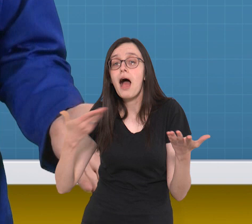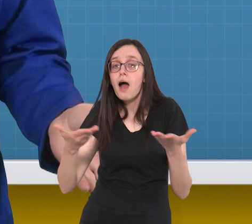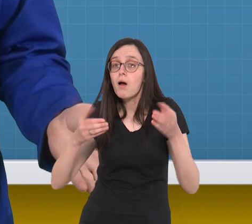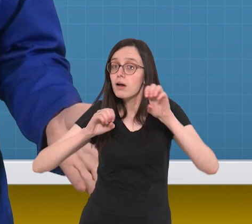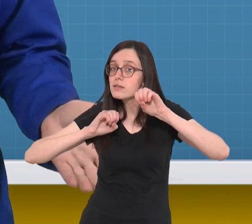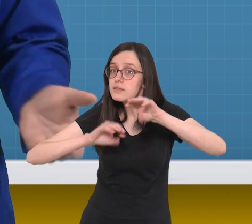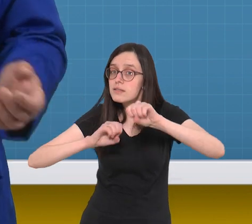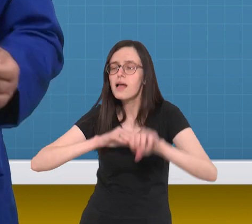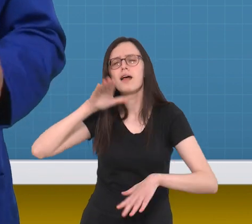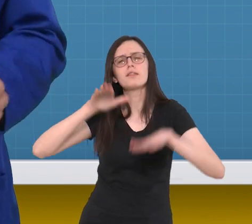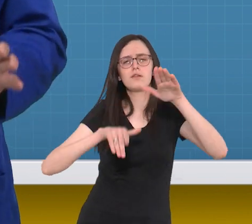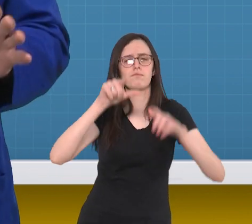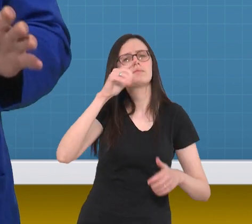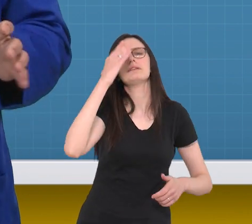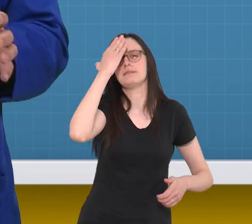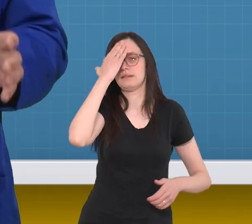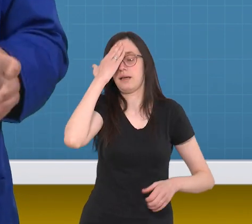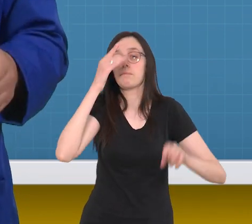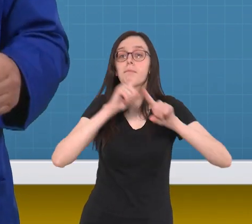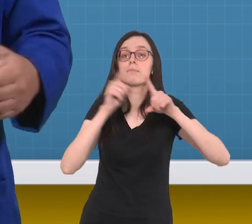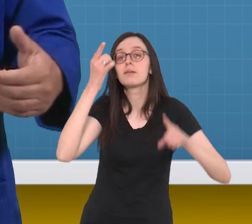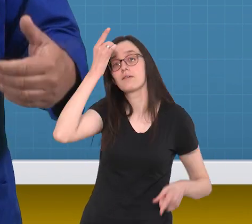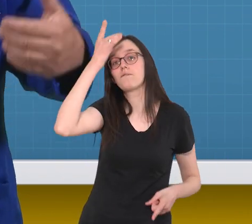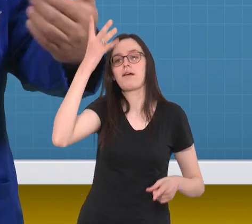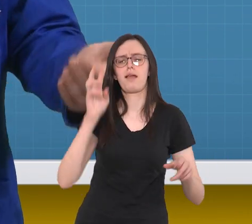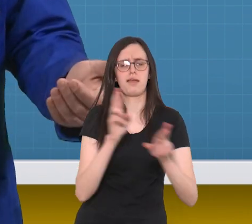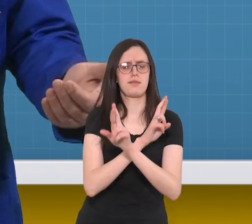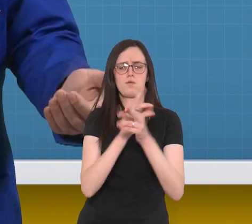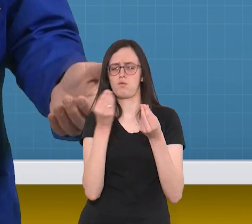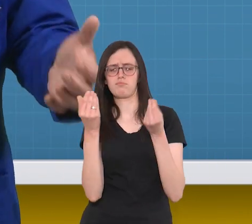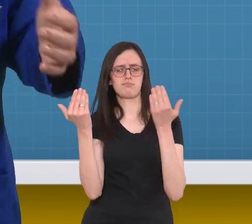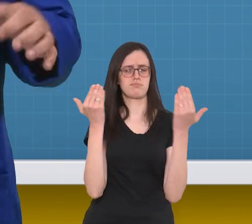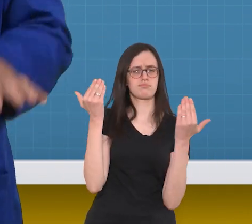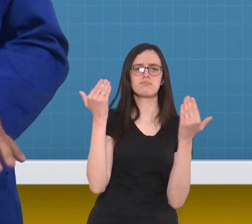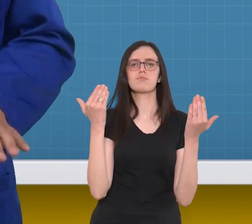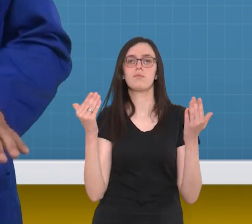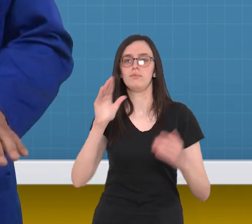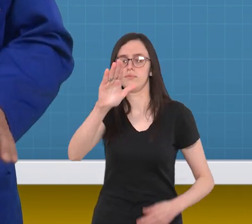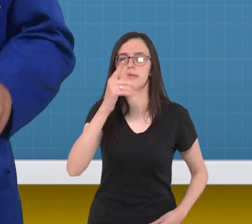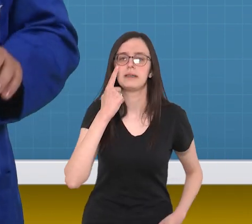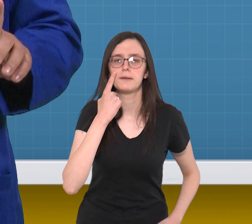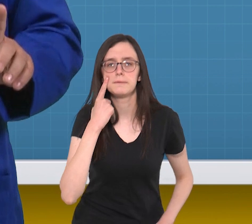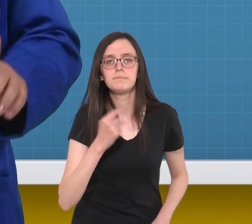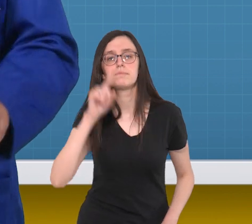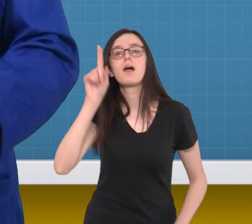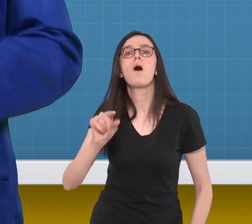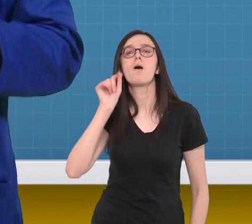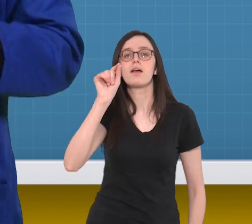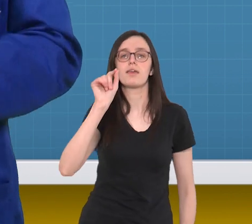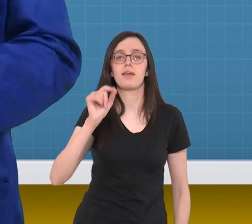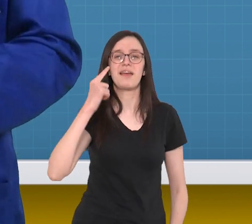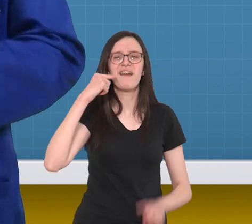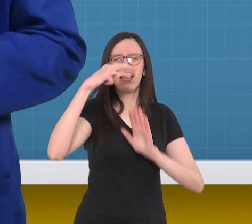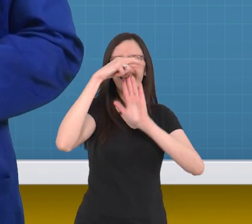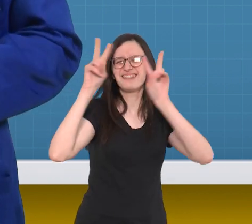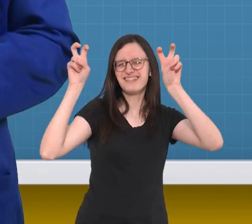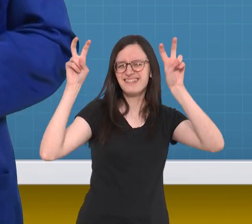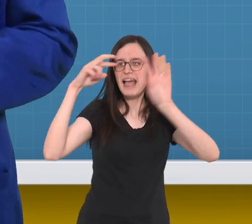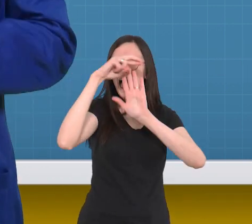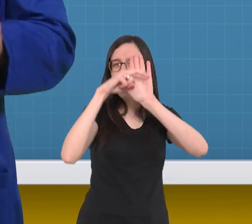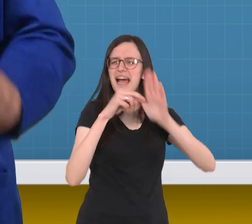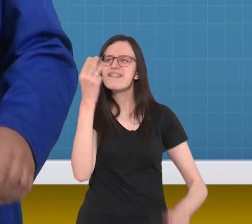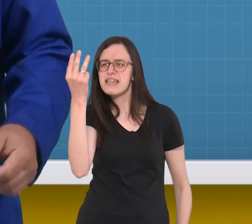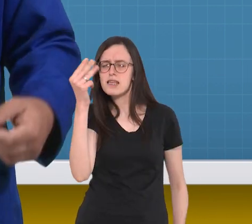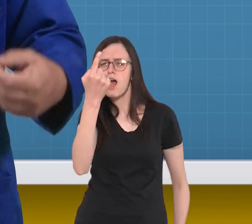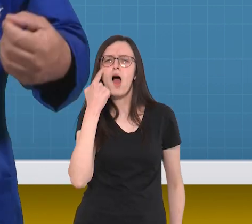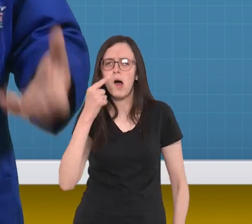você saiba, mas que facilita essa relação entre as grandezas. É a regra de 3.